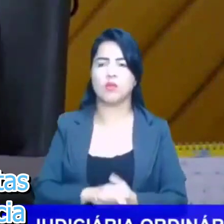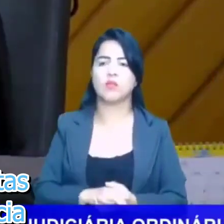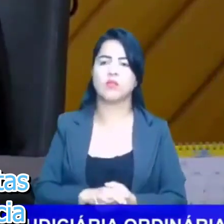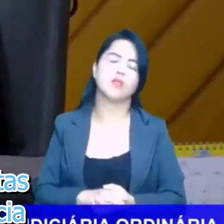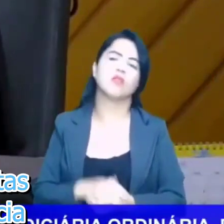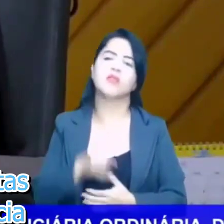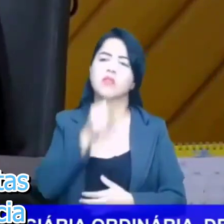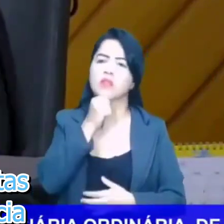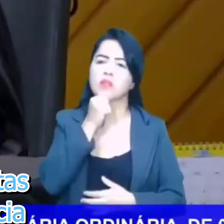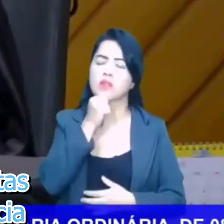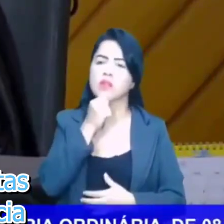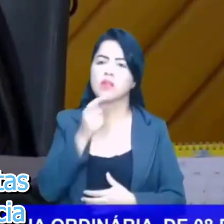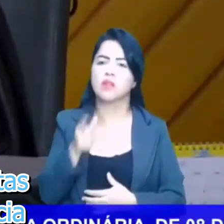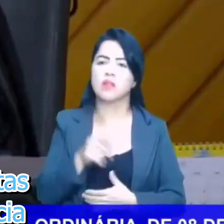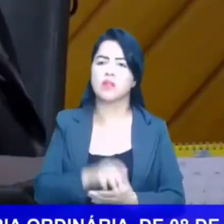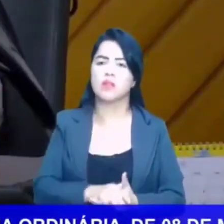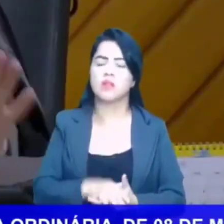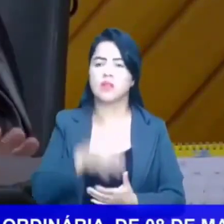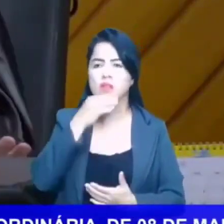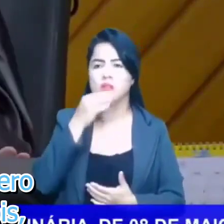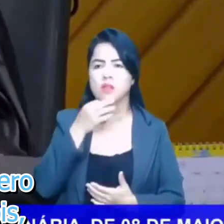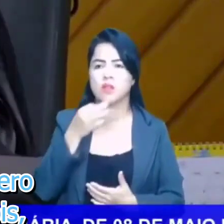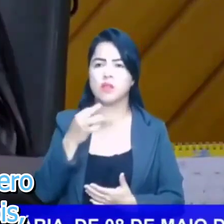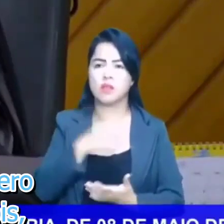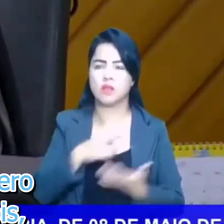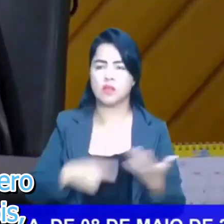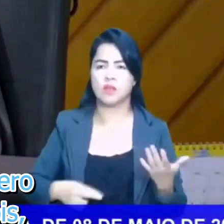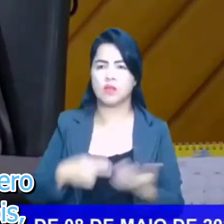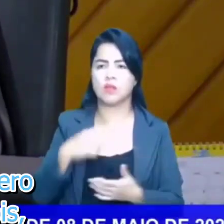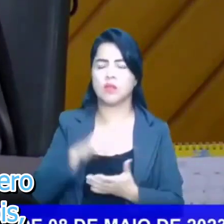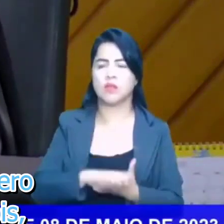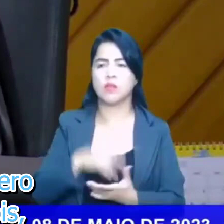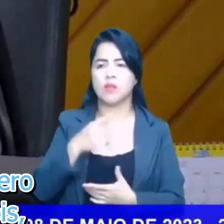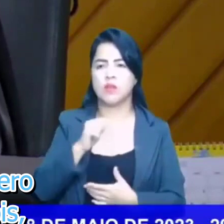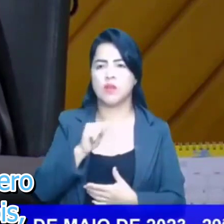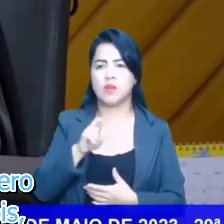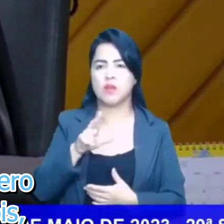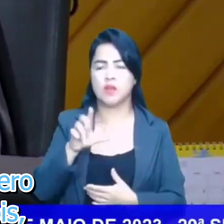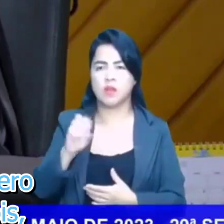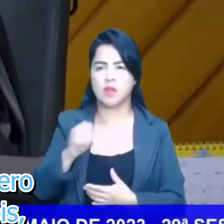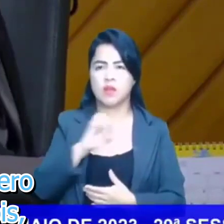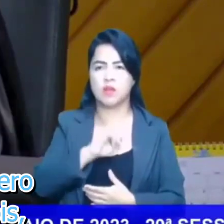ressalvas. Ainda é Vossa Excelência, juiz Paulo Madeira, no recurso de representação